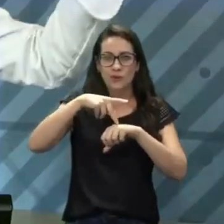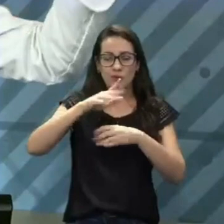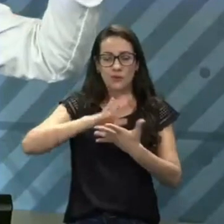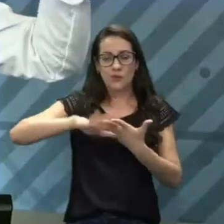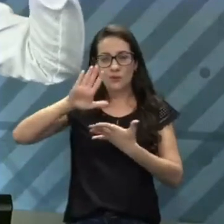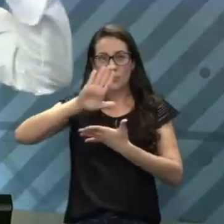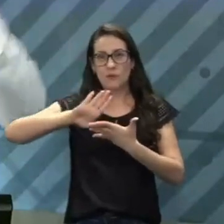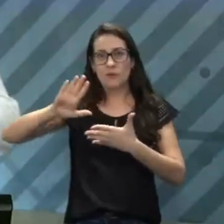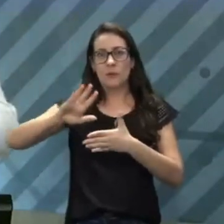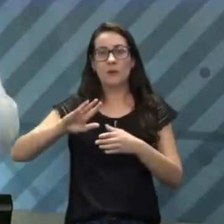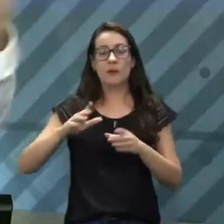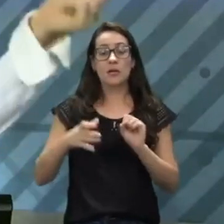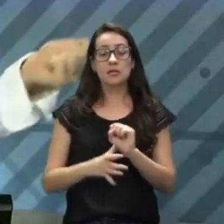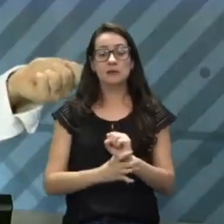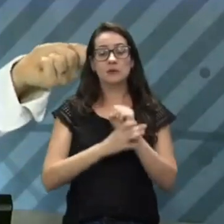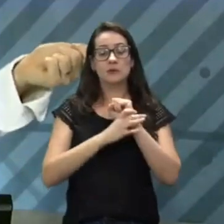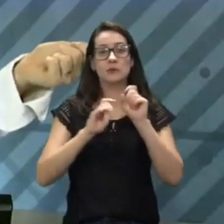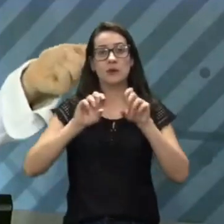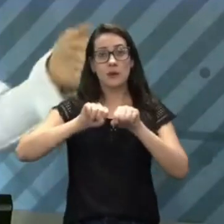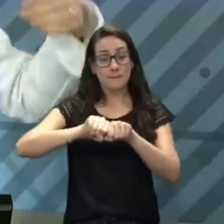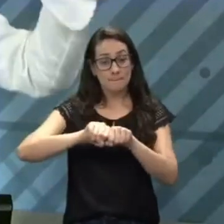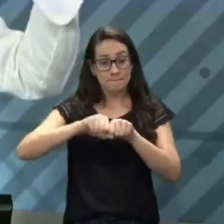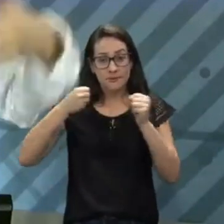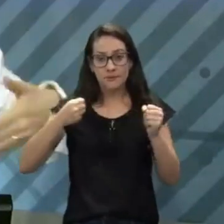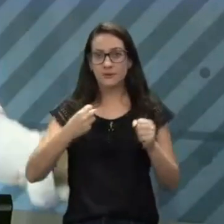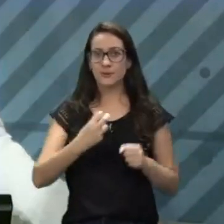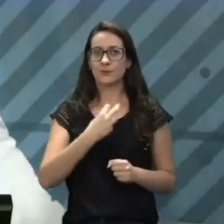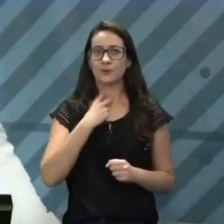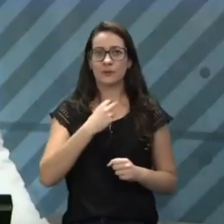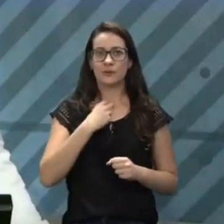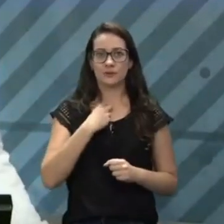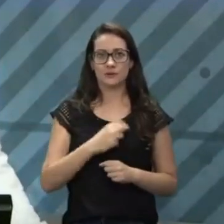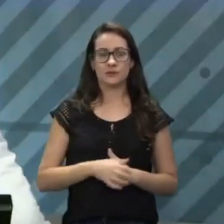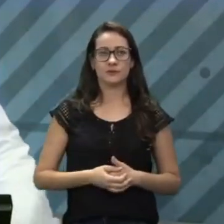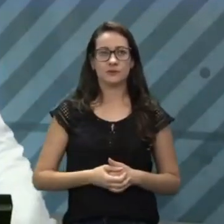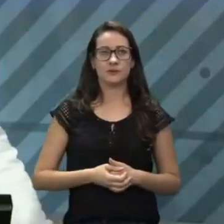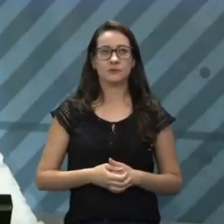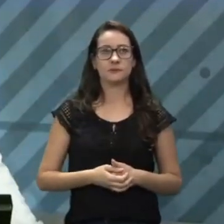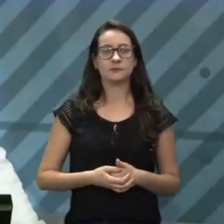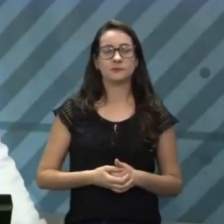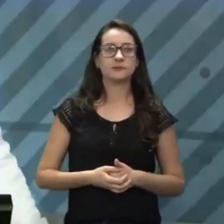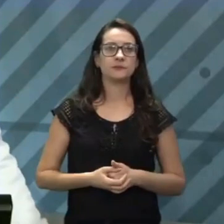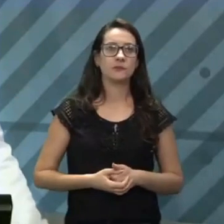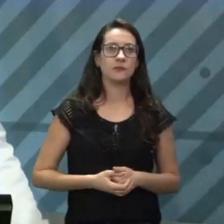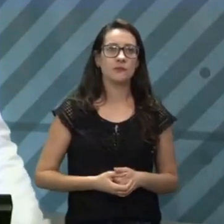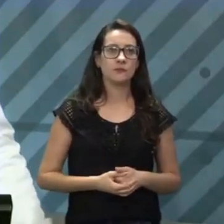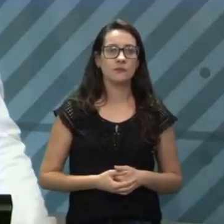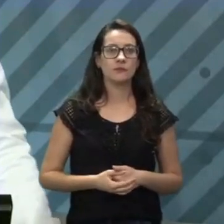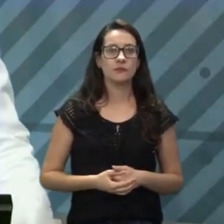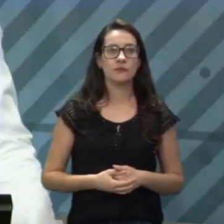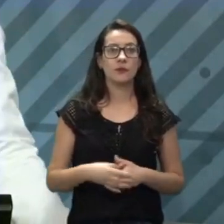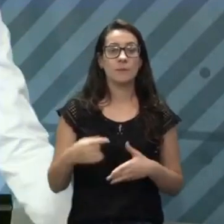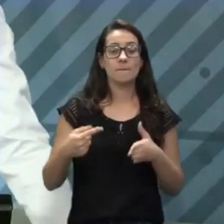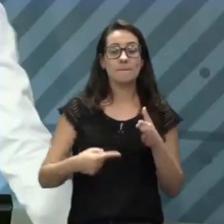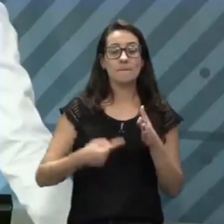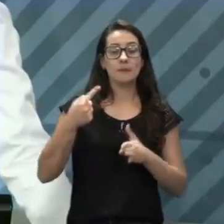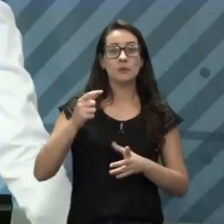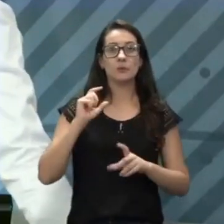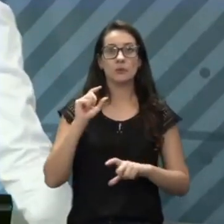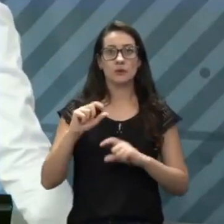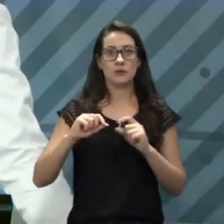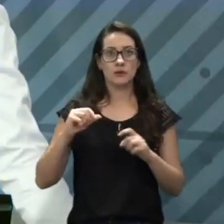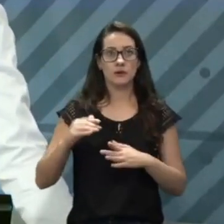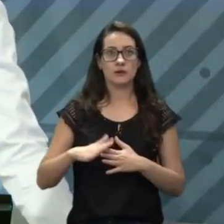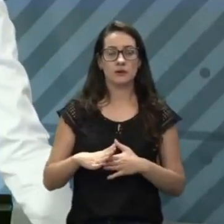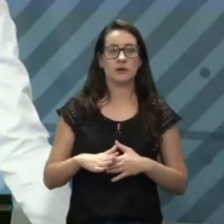vai escorregar ali dentro e a gente tem um rompimento da nossa viga. Então, o que é a primeira coisa que a gente faz? A gente